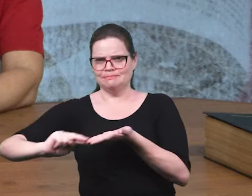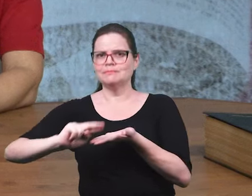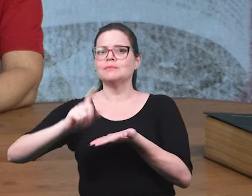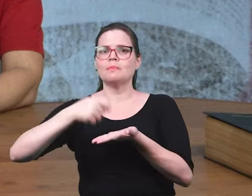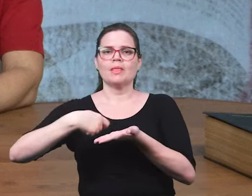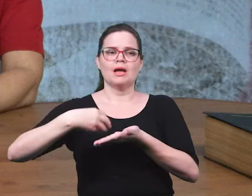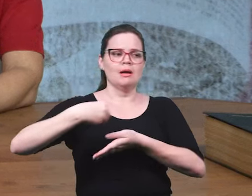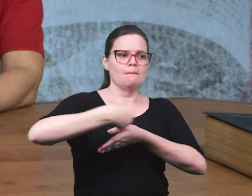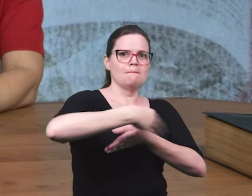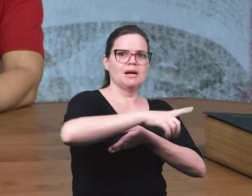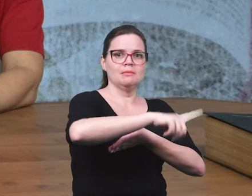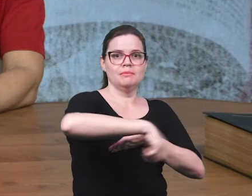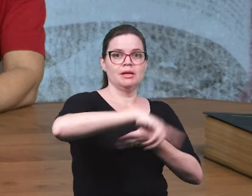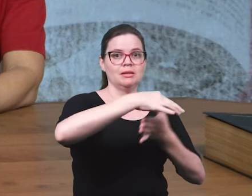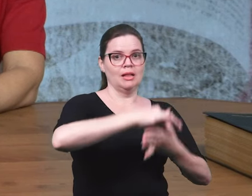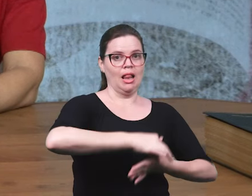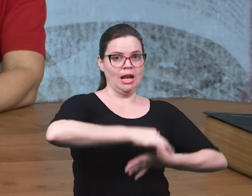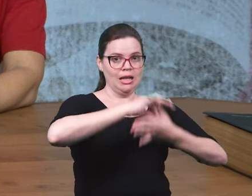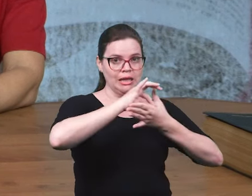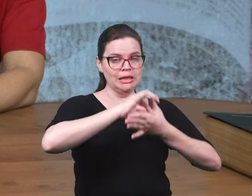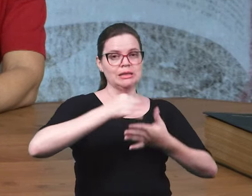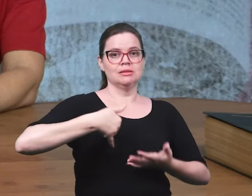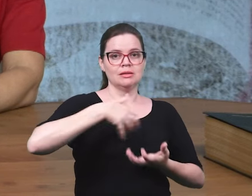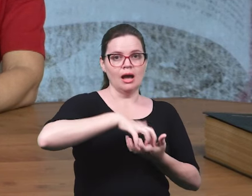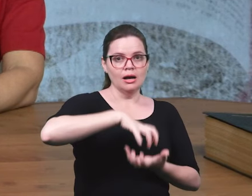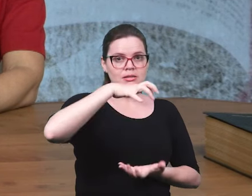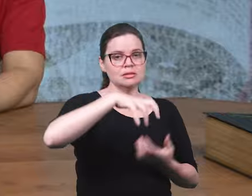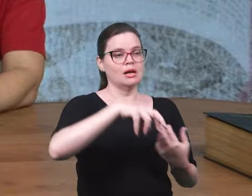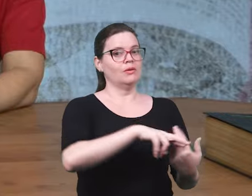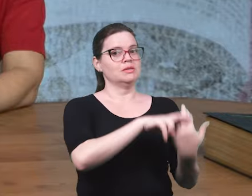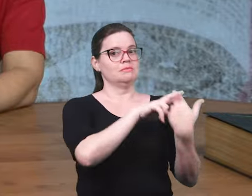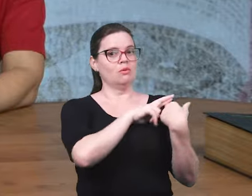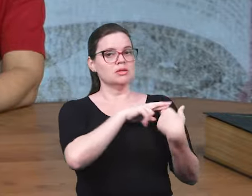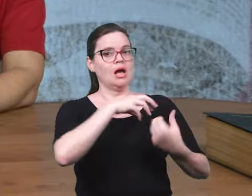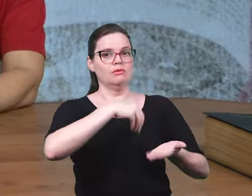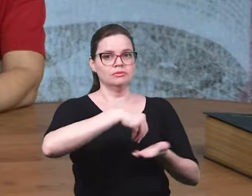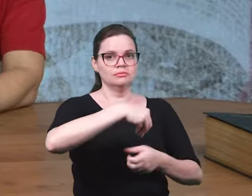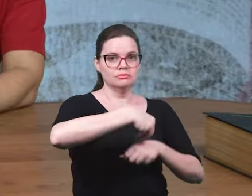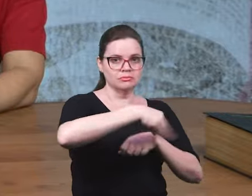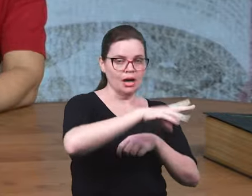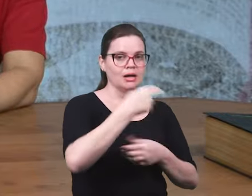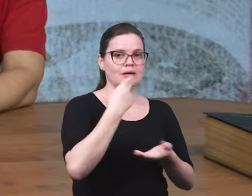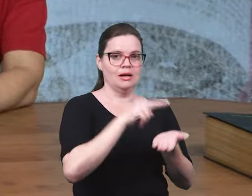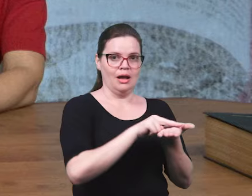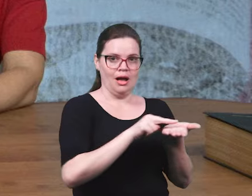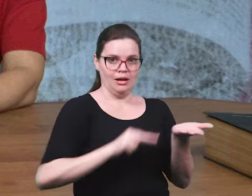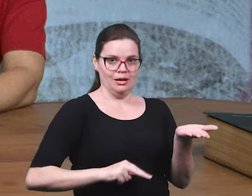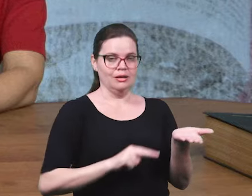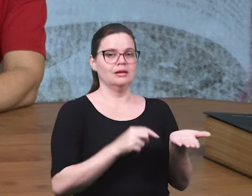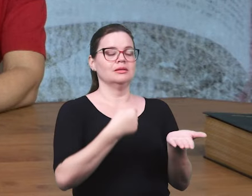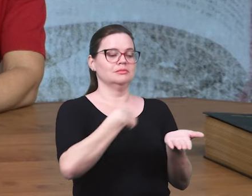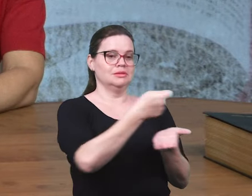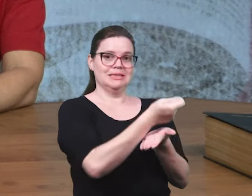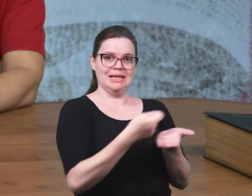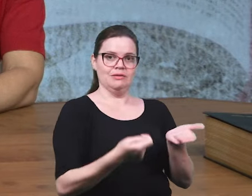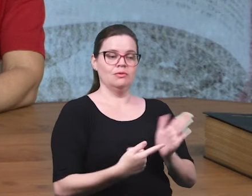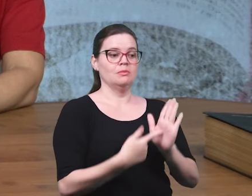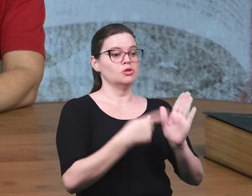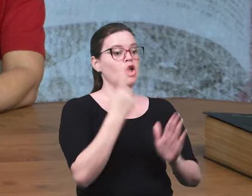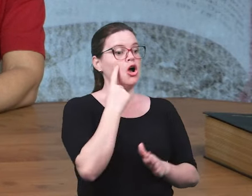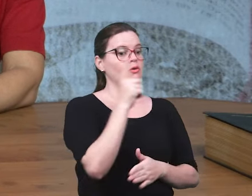e aos aios dos filhos de Acabe, dizendo: logo em chegando a vós esta carta, pois